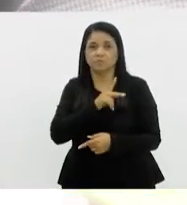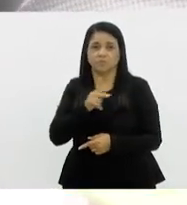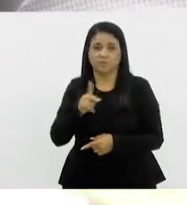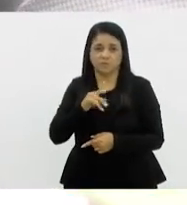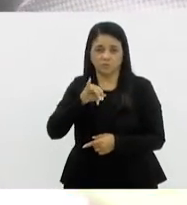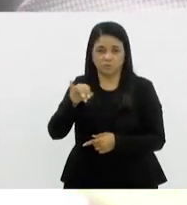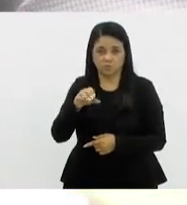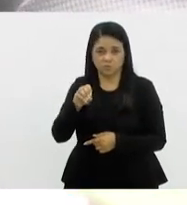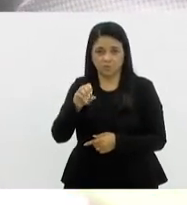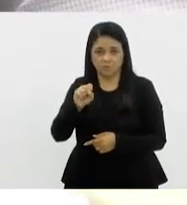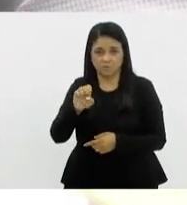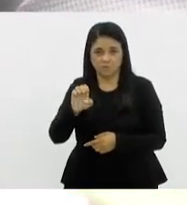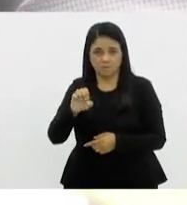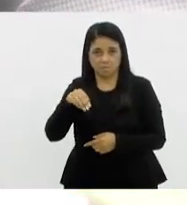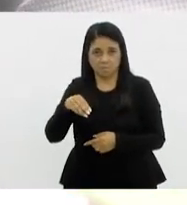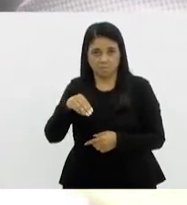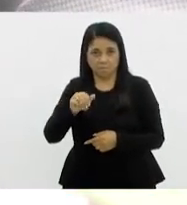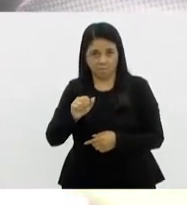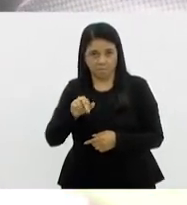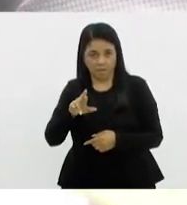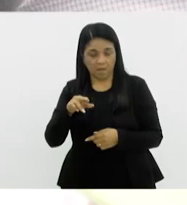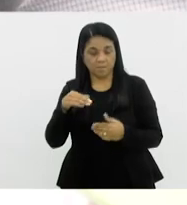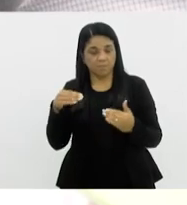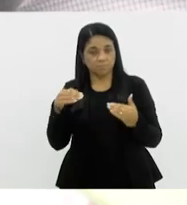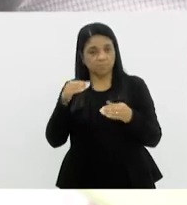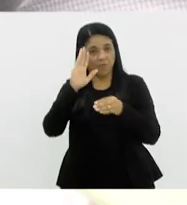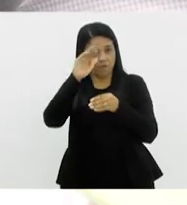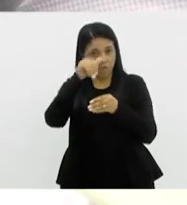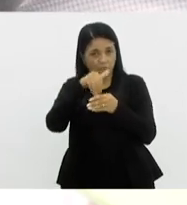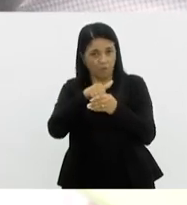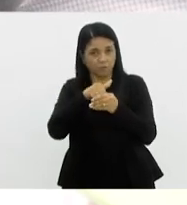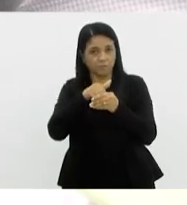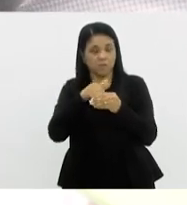Josemar, vou dar um voto pela constitucionalidade, mas apenas com o intuito